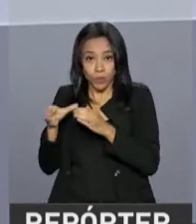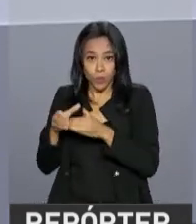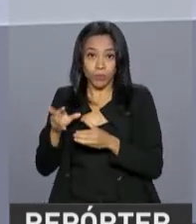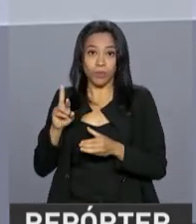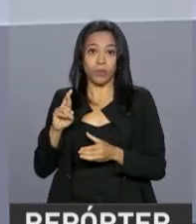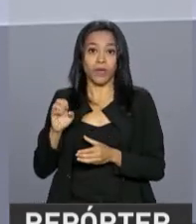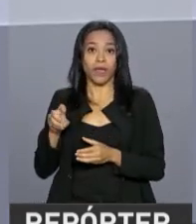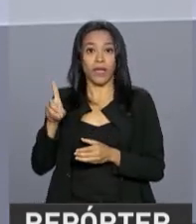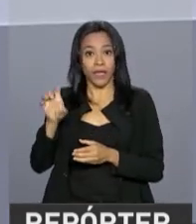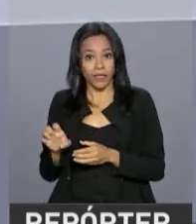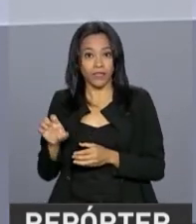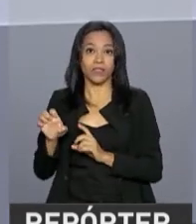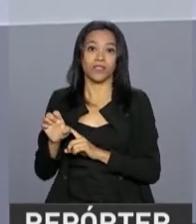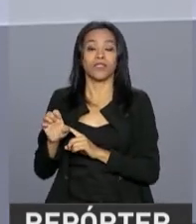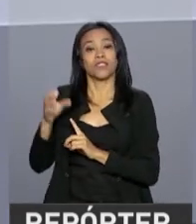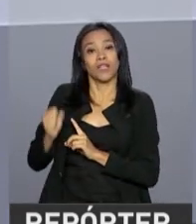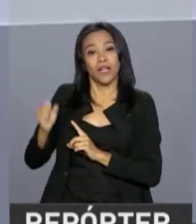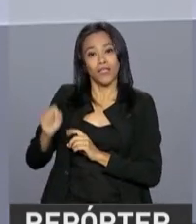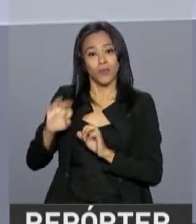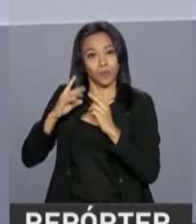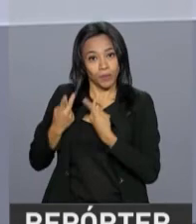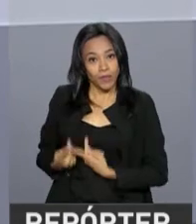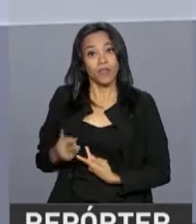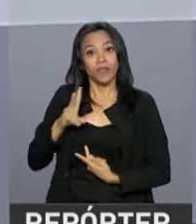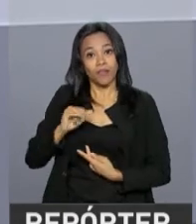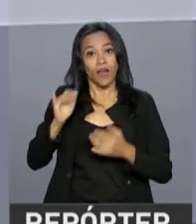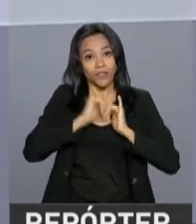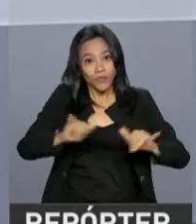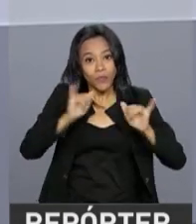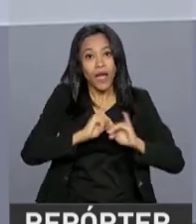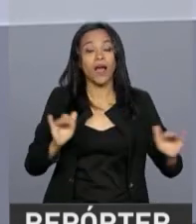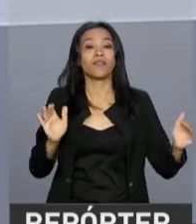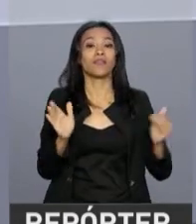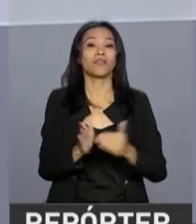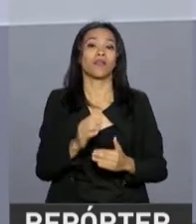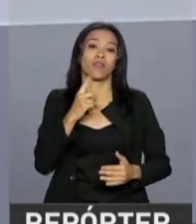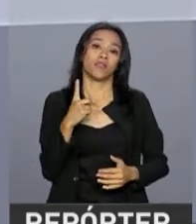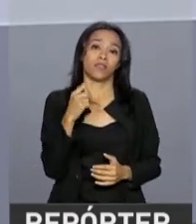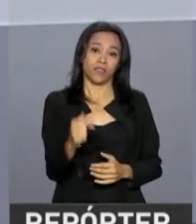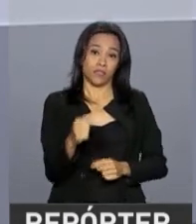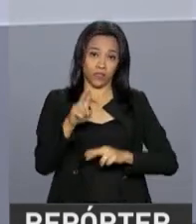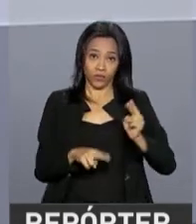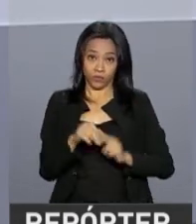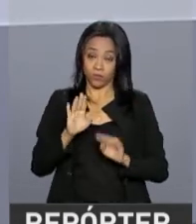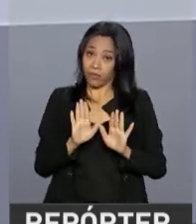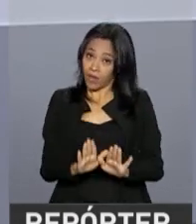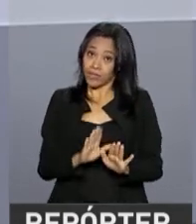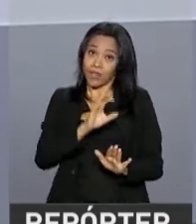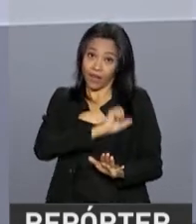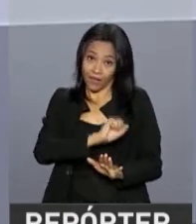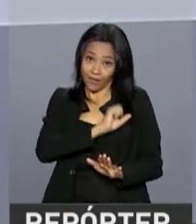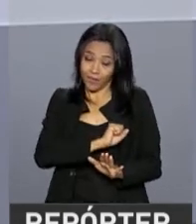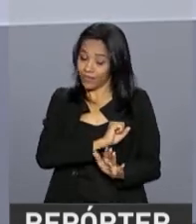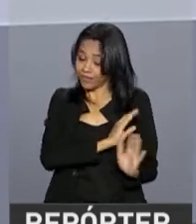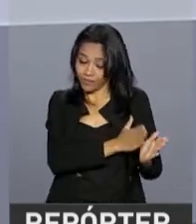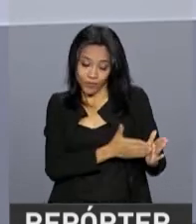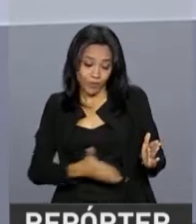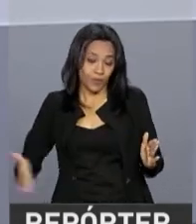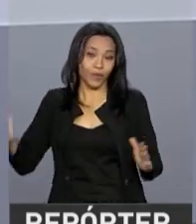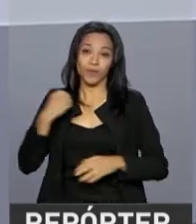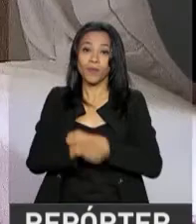Leite Humano lançaram uma campanha que vai até 17 de junho. Mas a doação de leite materno pode ser feita durante todo o